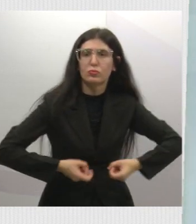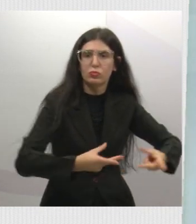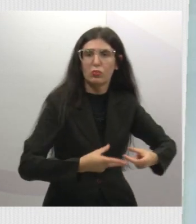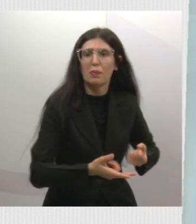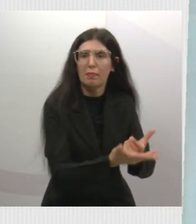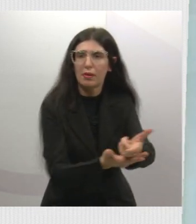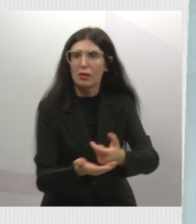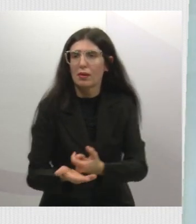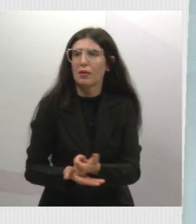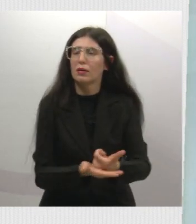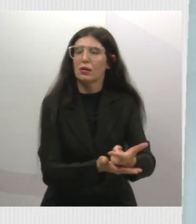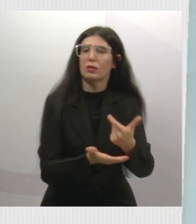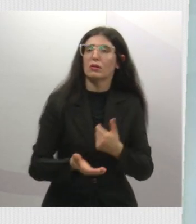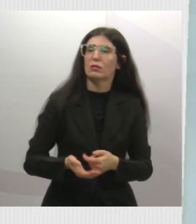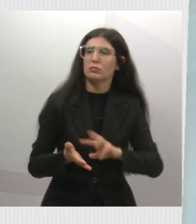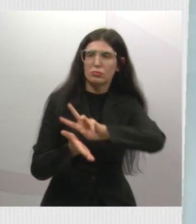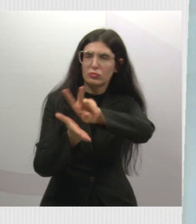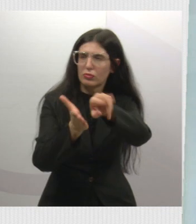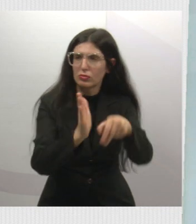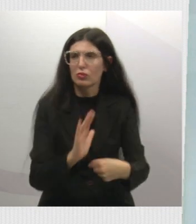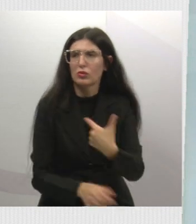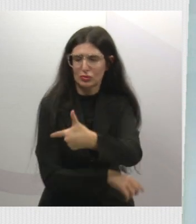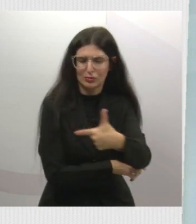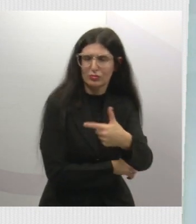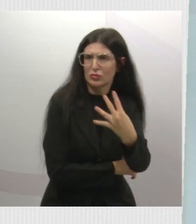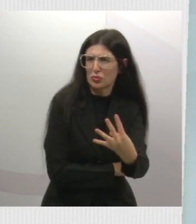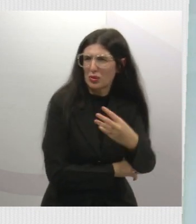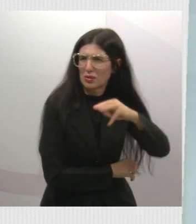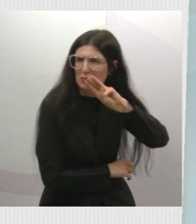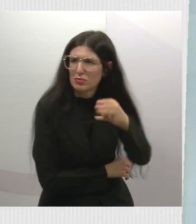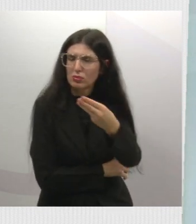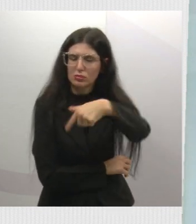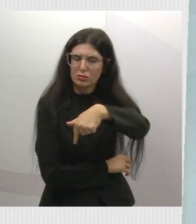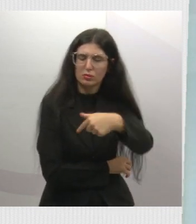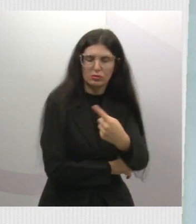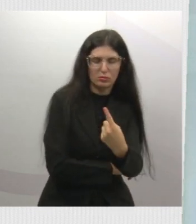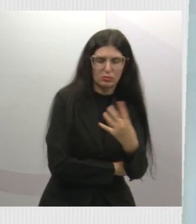224.714.000 e realizado no primeiro quadrimestre